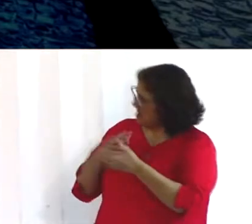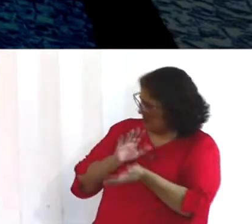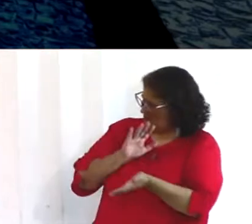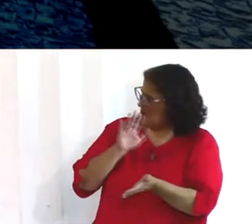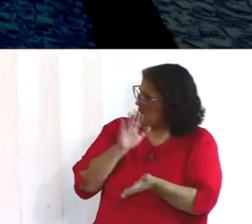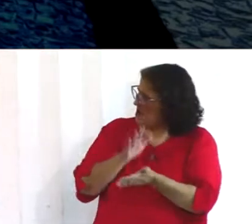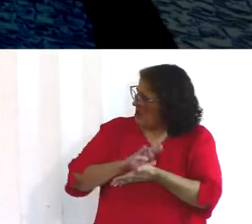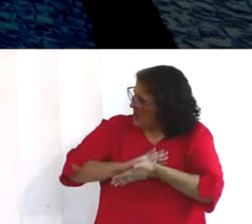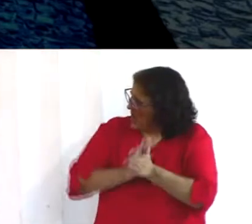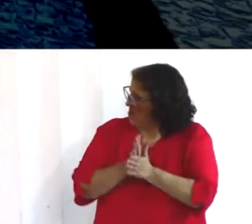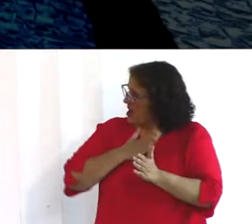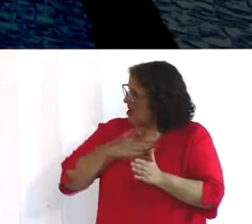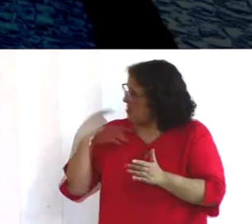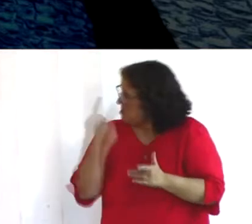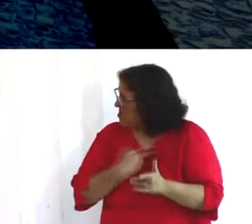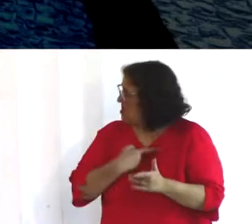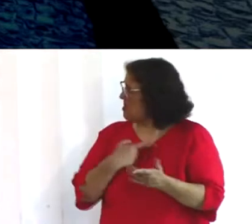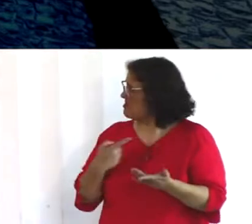destruir-nos.